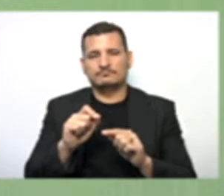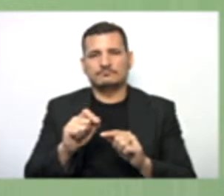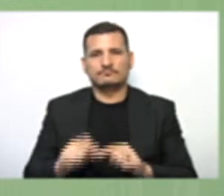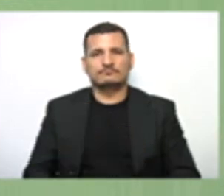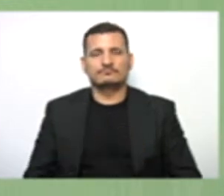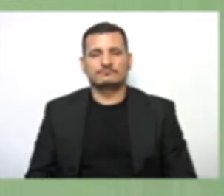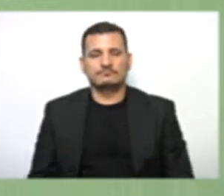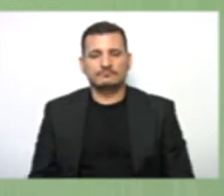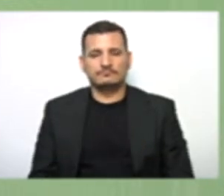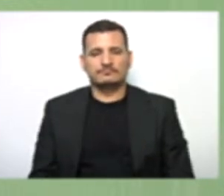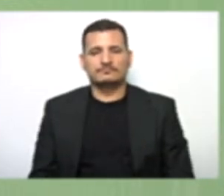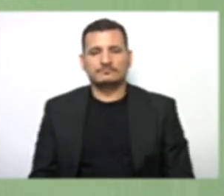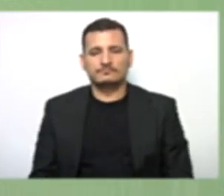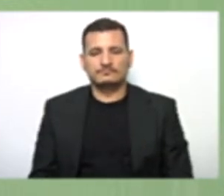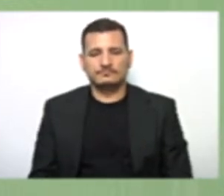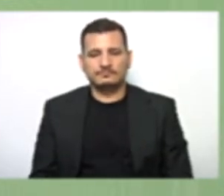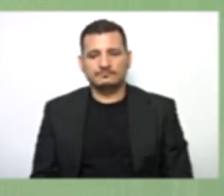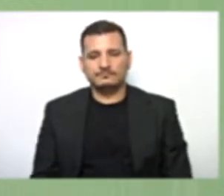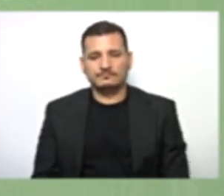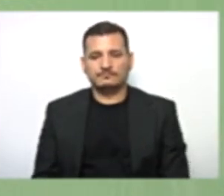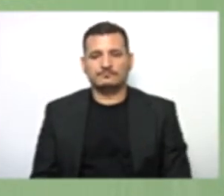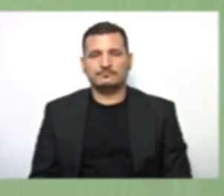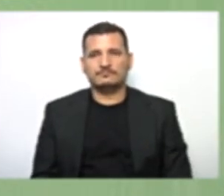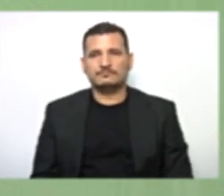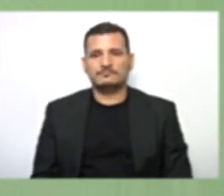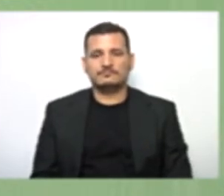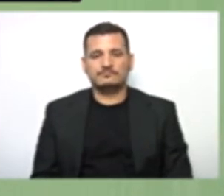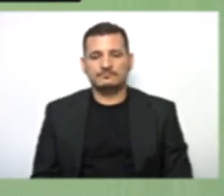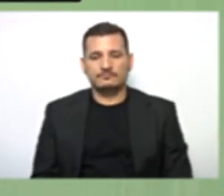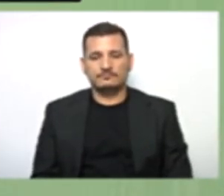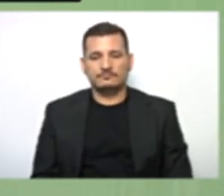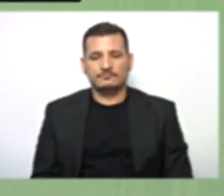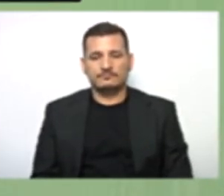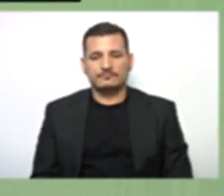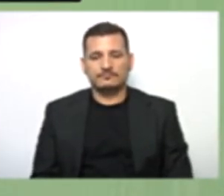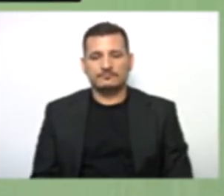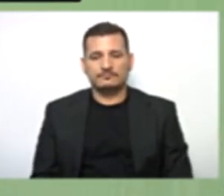Ok? Ok, tudo tranquilo aqui. Muito bem.